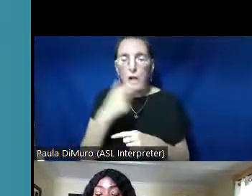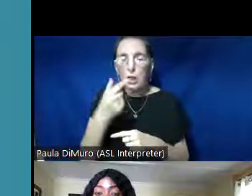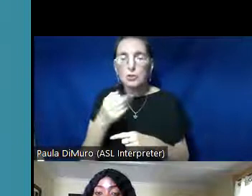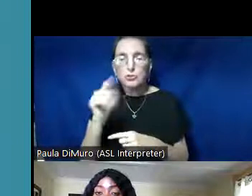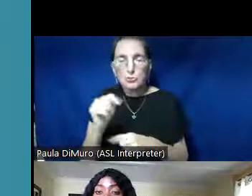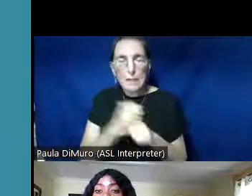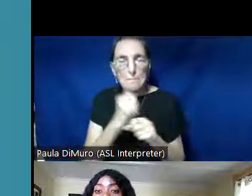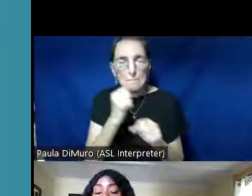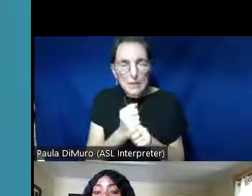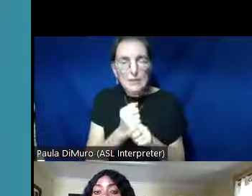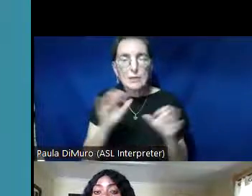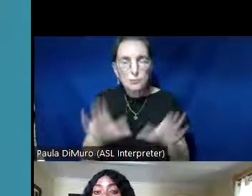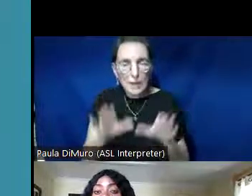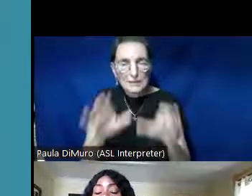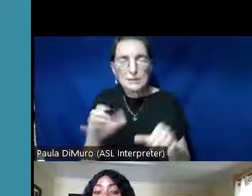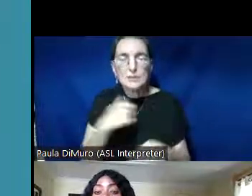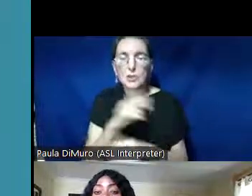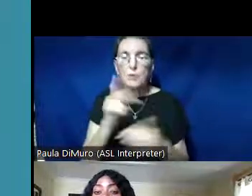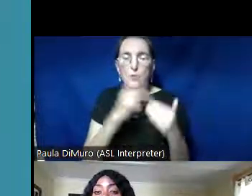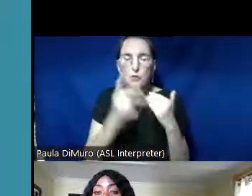altera e considera nossa